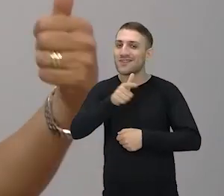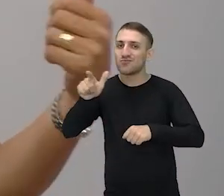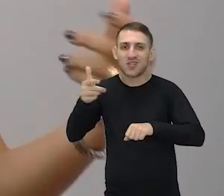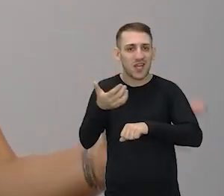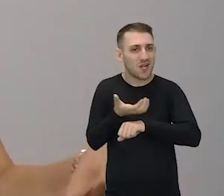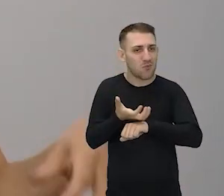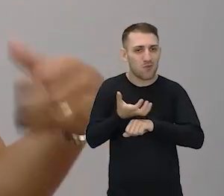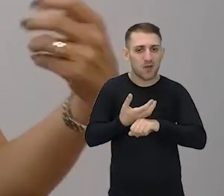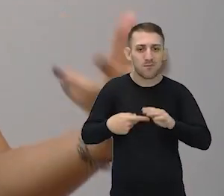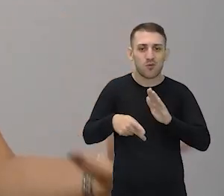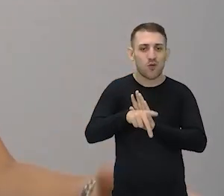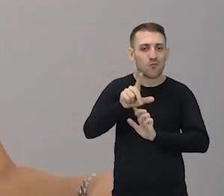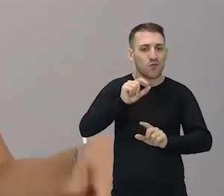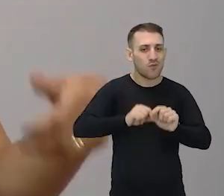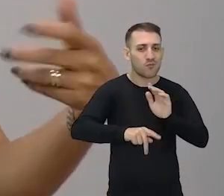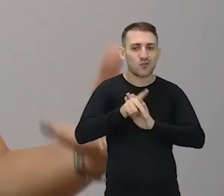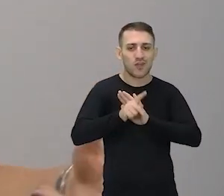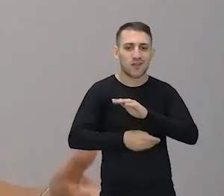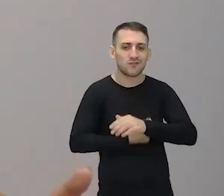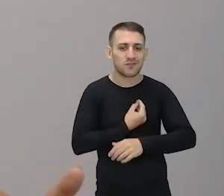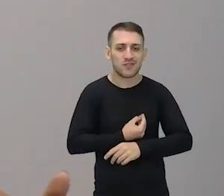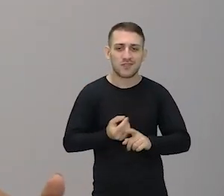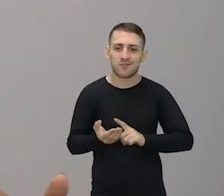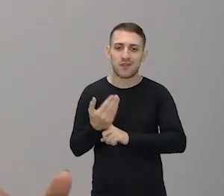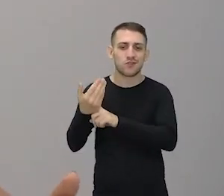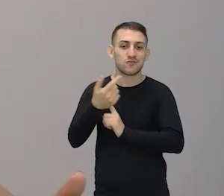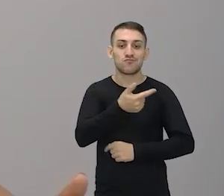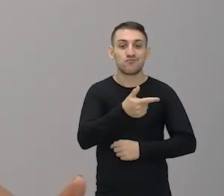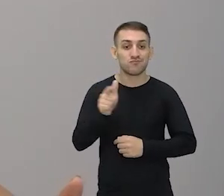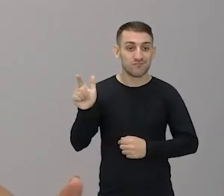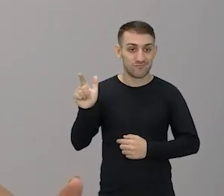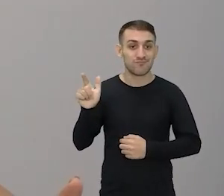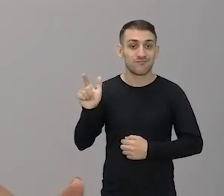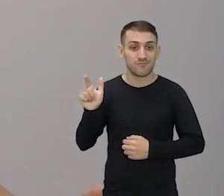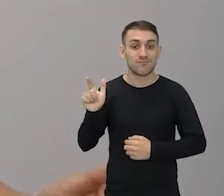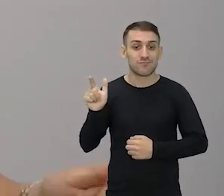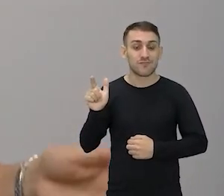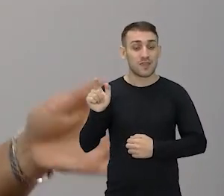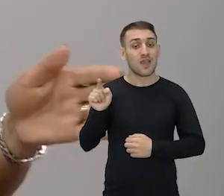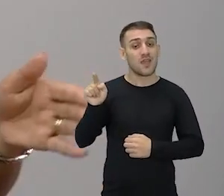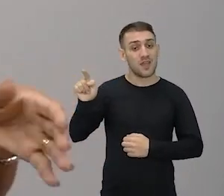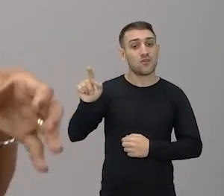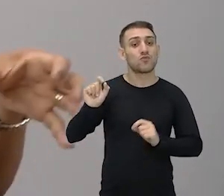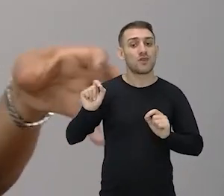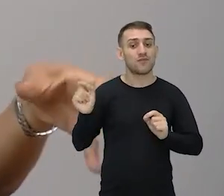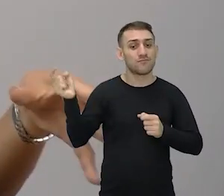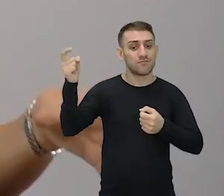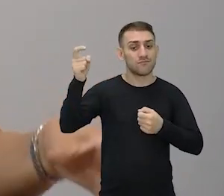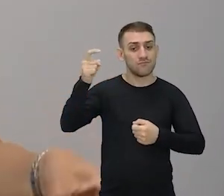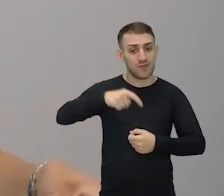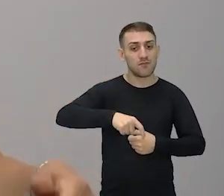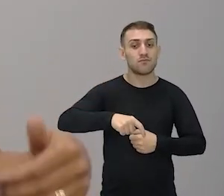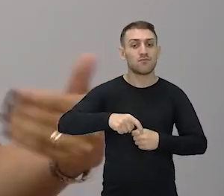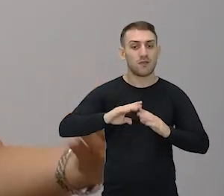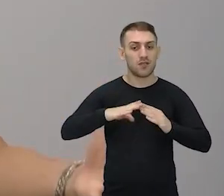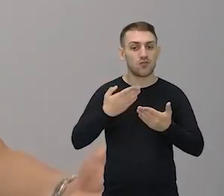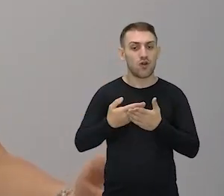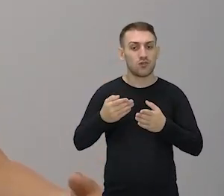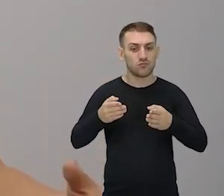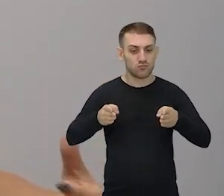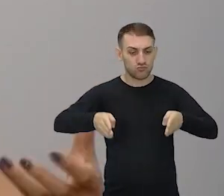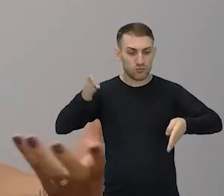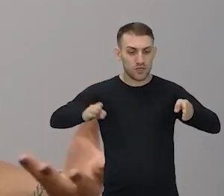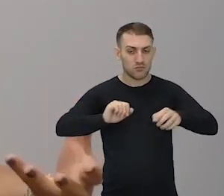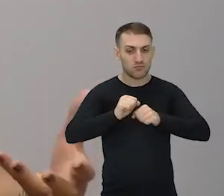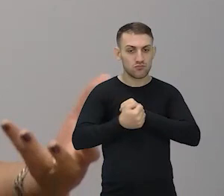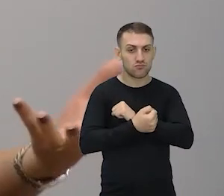né? Eletiva, projeto de vida, tecnologia. Ele veio para a escola no período pandêmico, que foi o ano